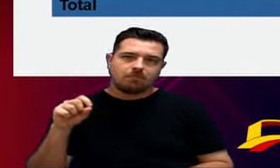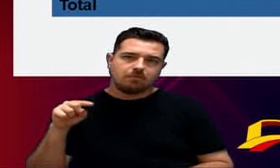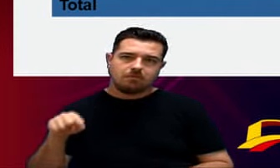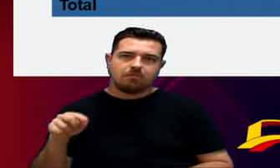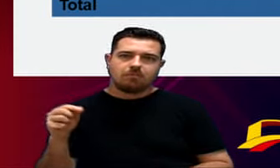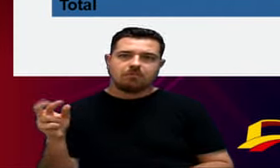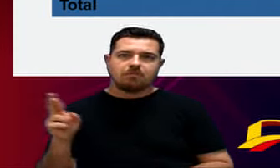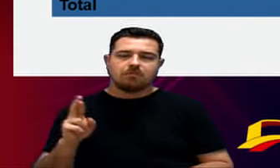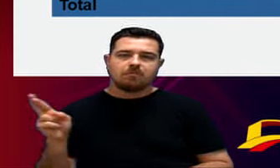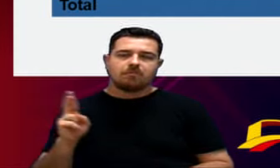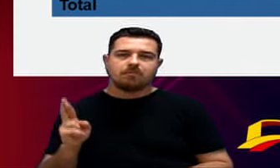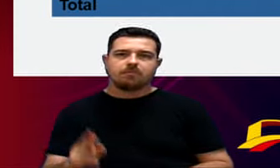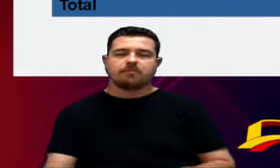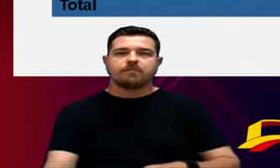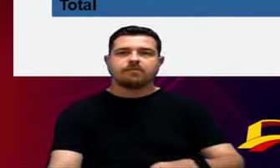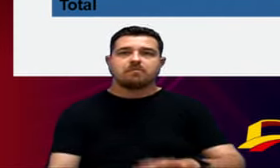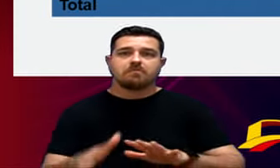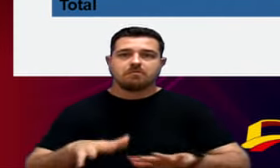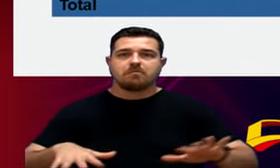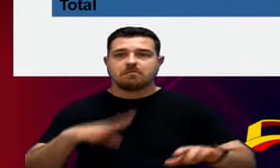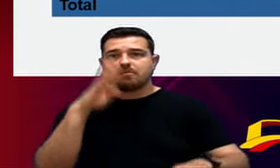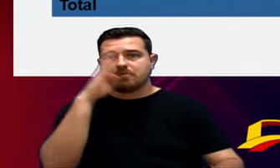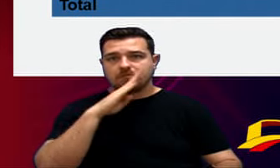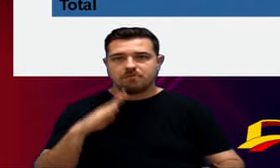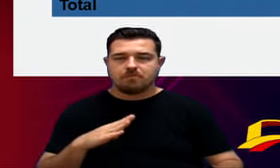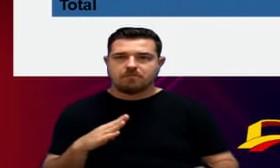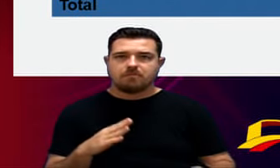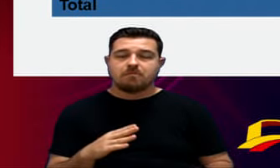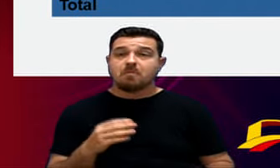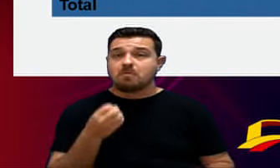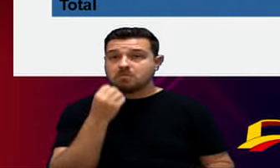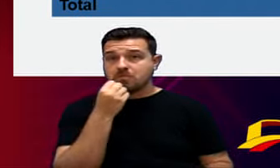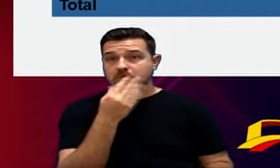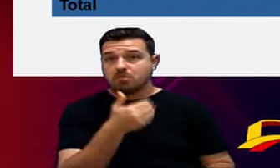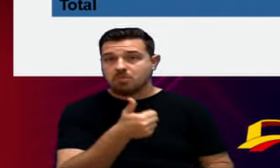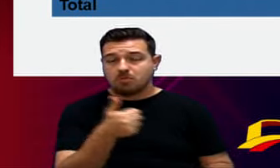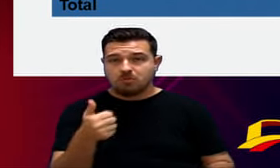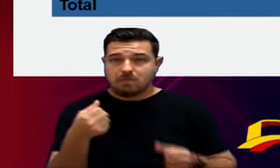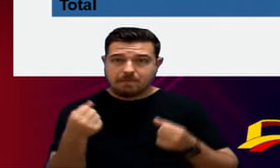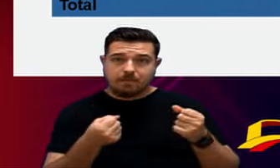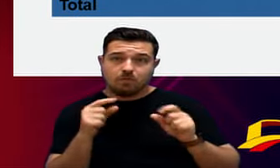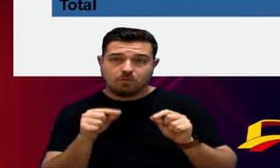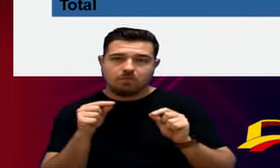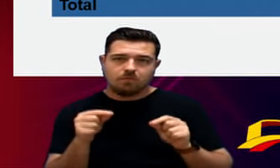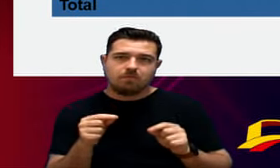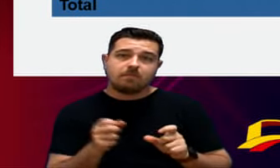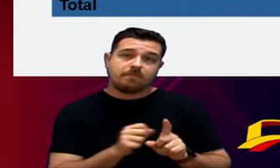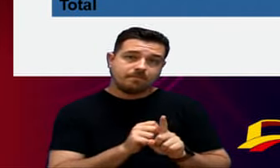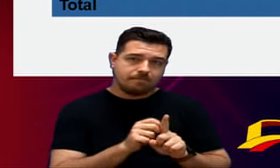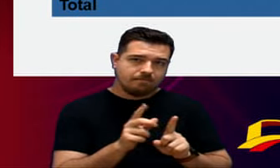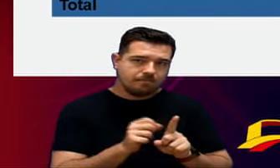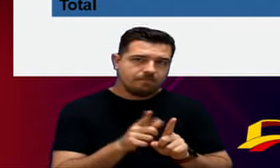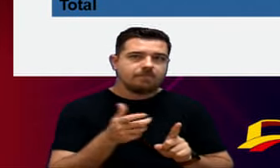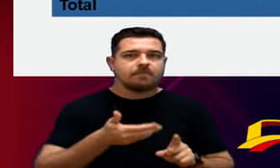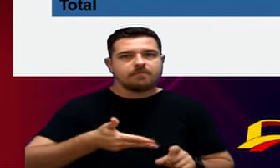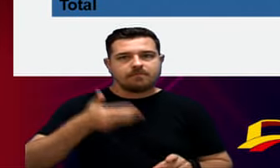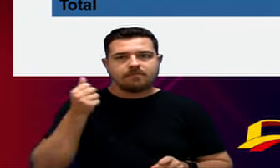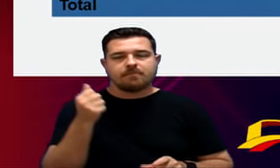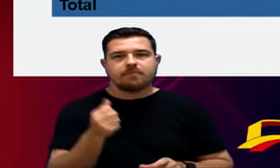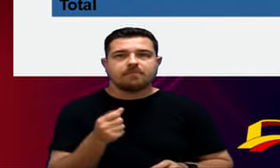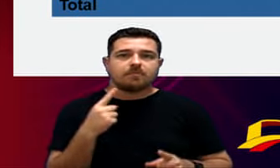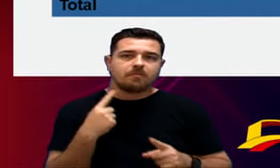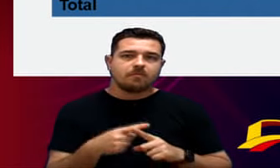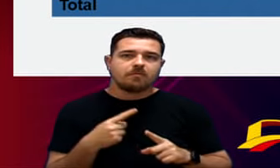lembrando que hoje em todo o Brasil o modelo mais viável de veículos públicos é a locação eh haja visto